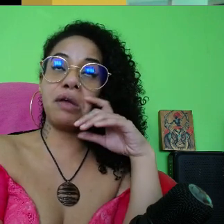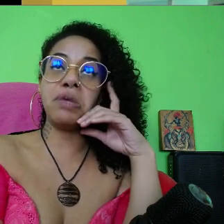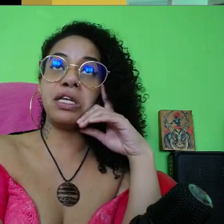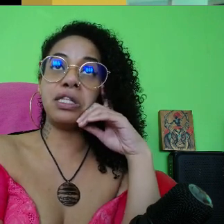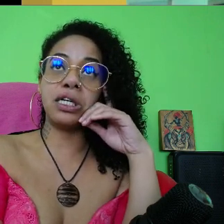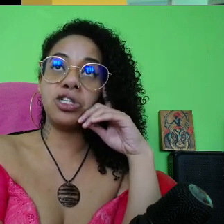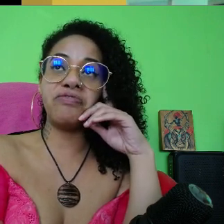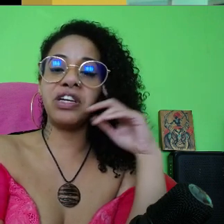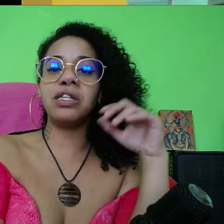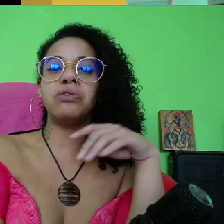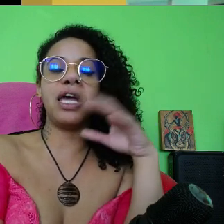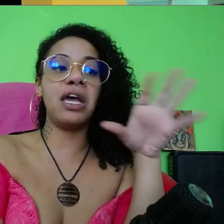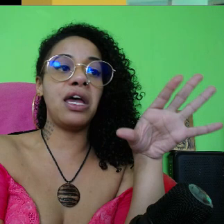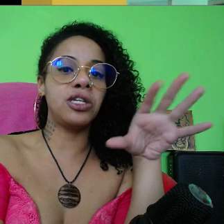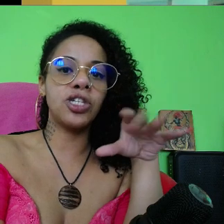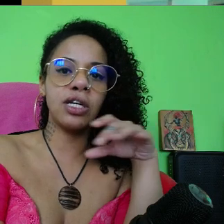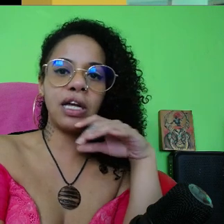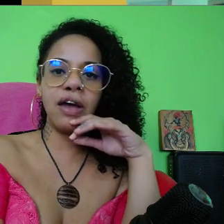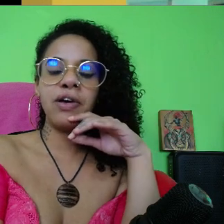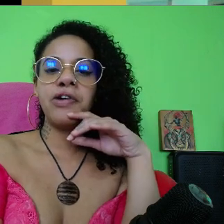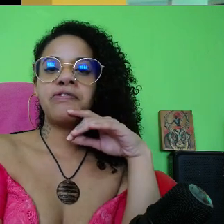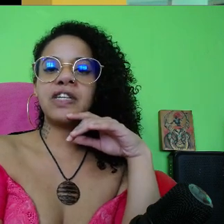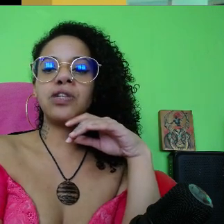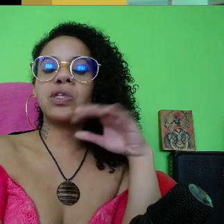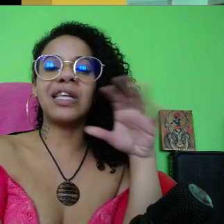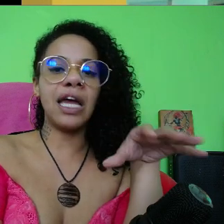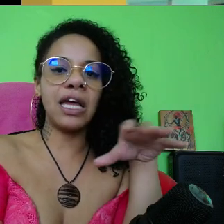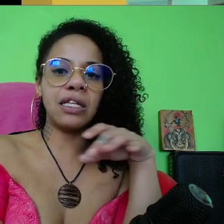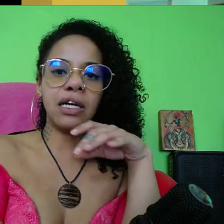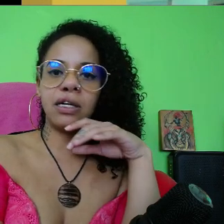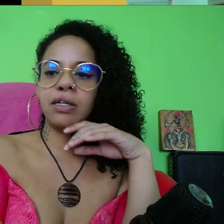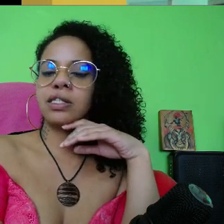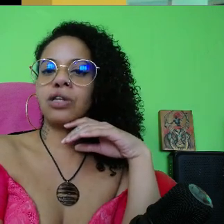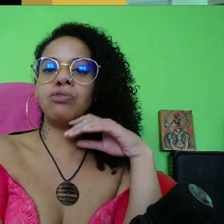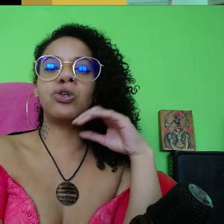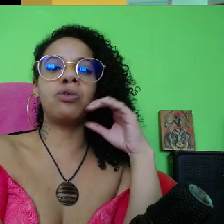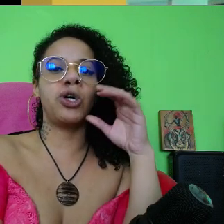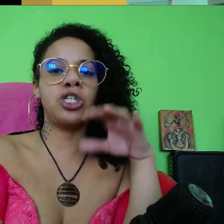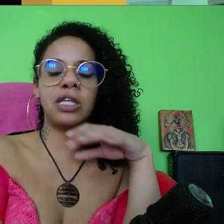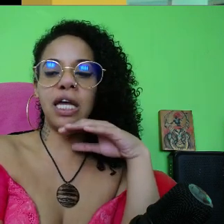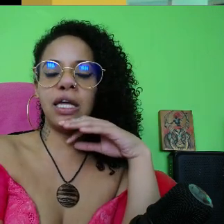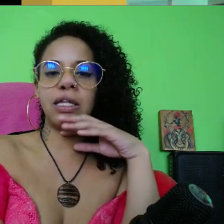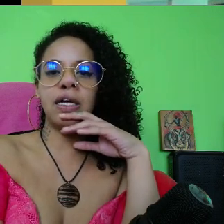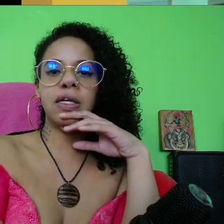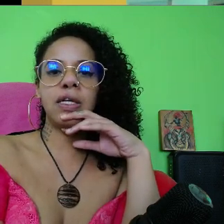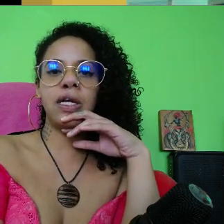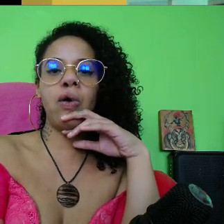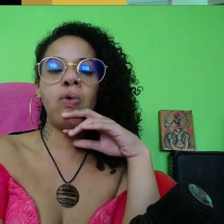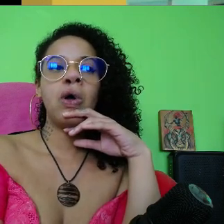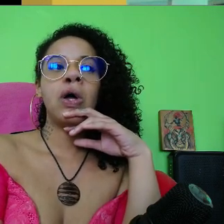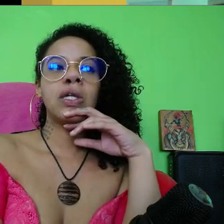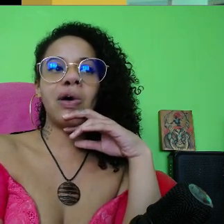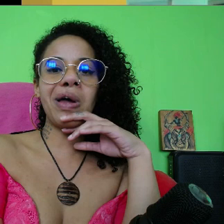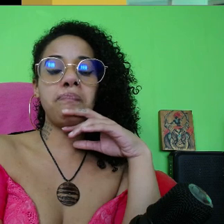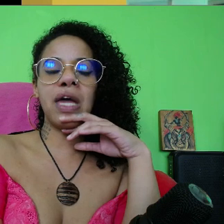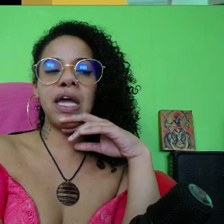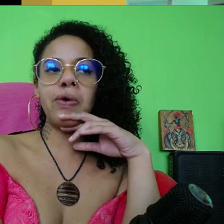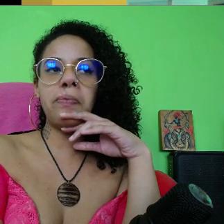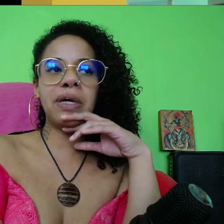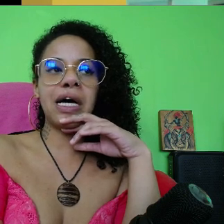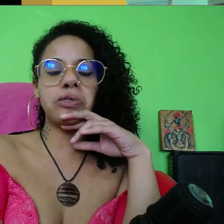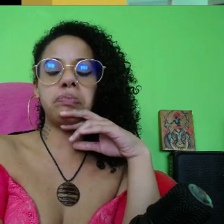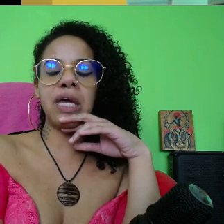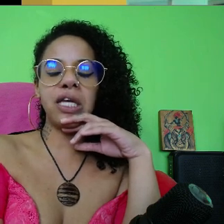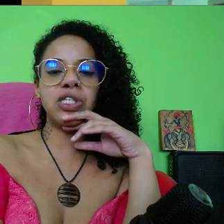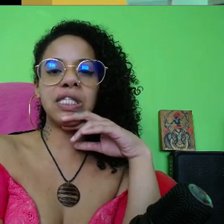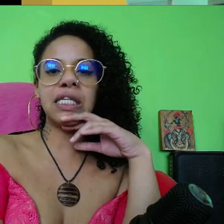tem militante que fica dando rede né fazendo treta sendo motoboy de treta Não É Não então é